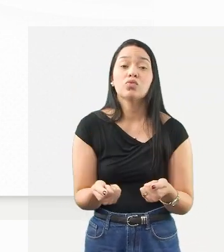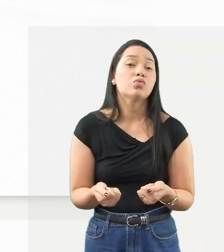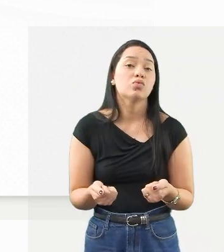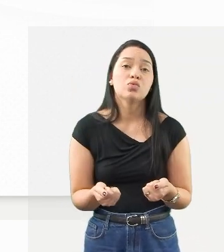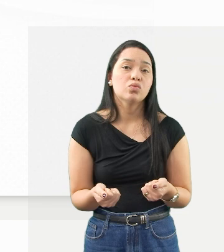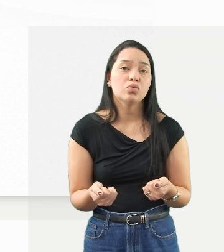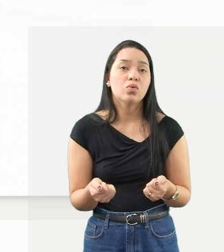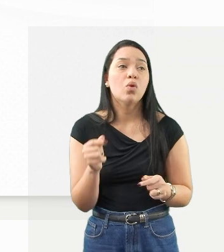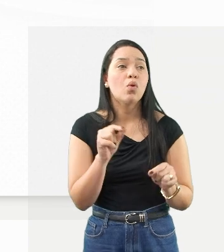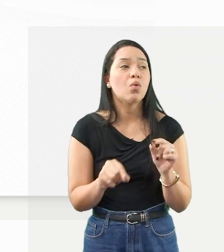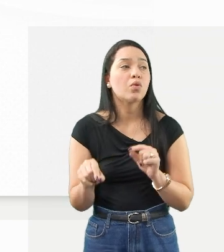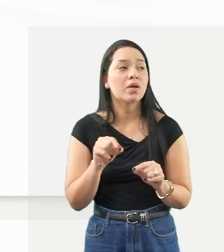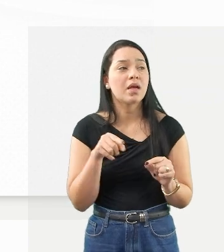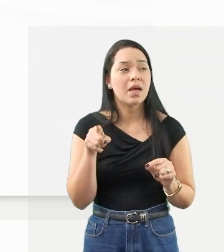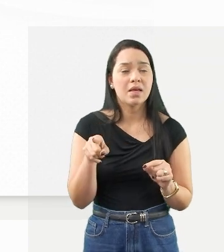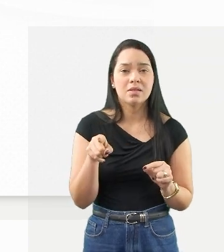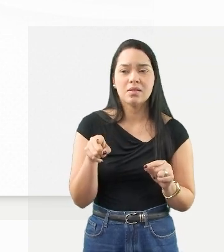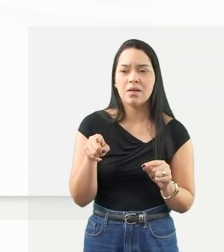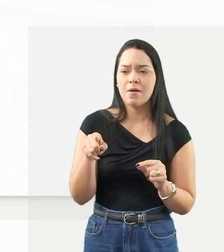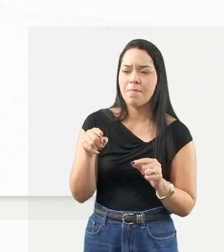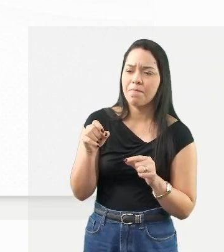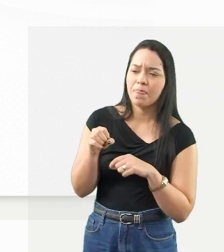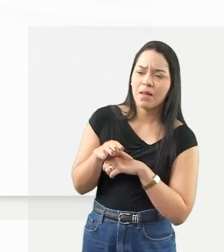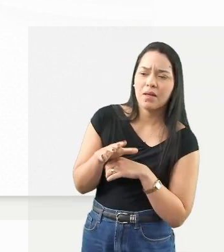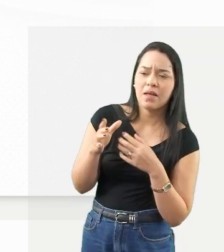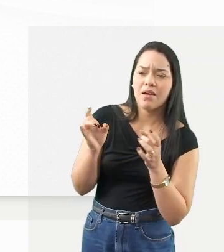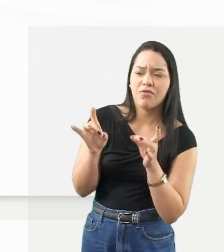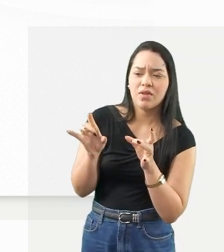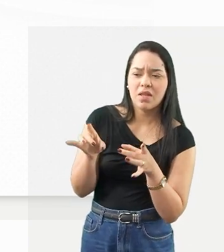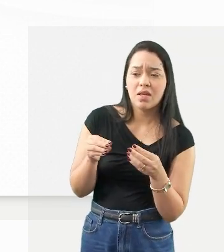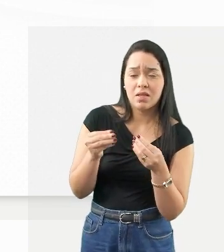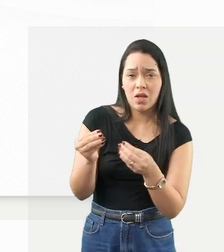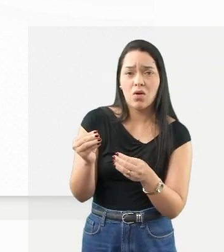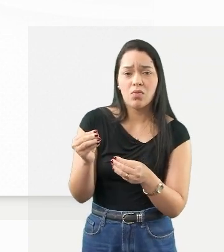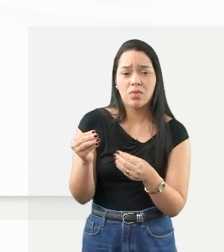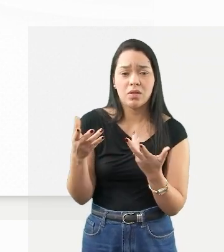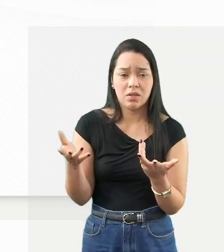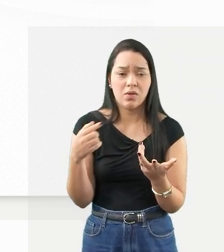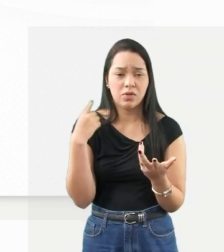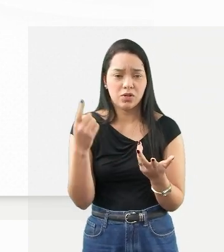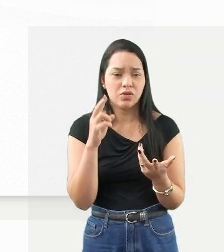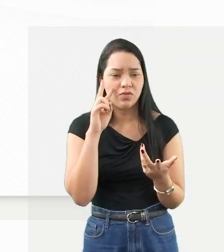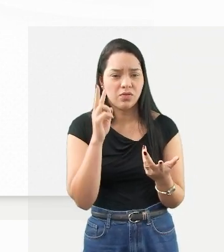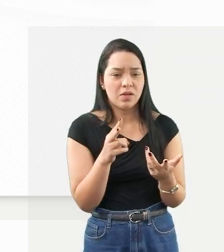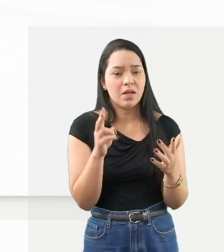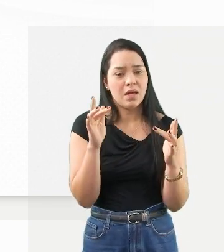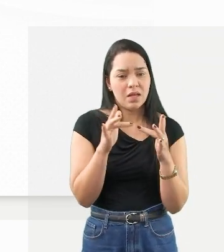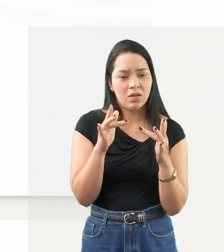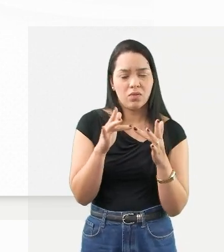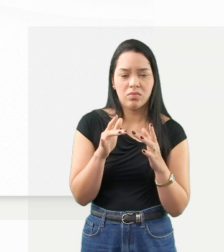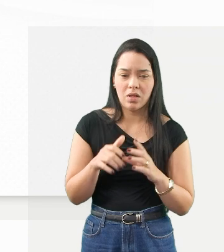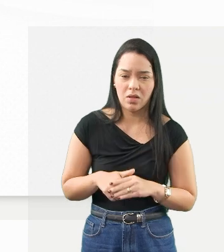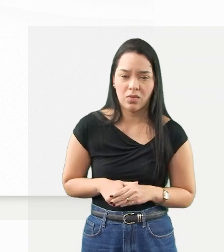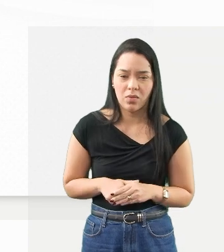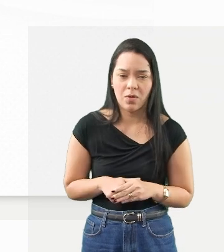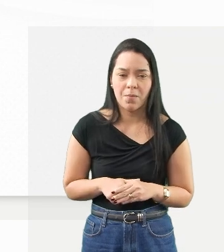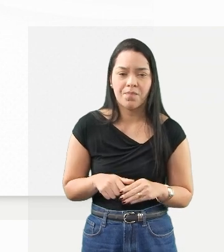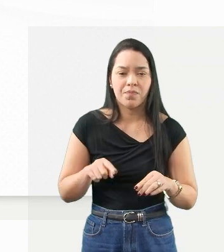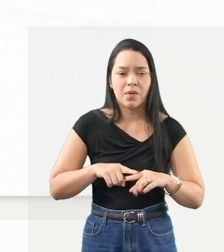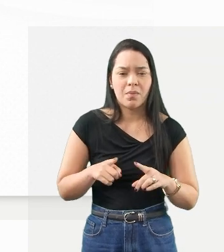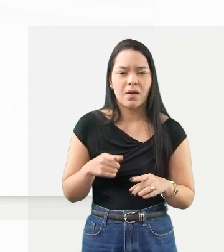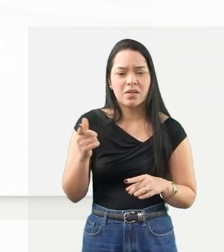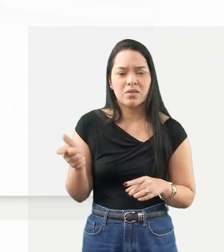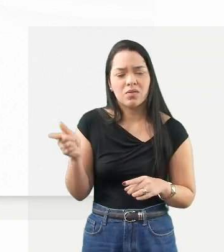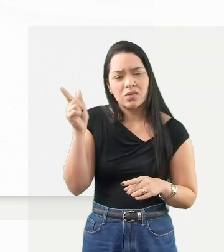isso aqui, o que é que essa mensagem quer? Quer vender, oferecer um produto, tanto é que a gente tem entre em contato, mas para que ele